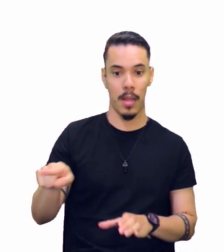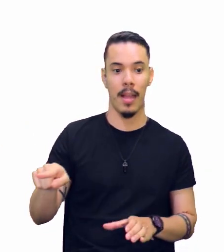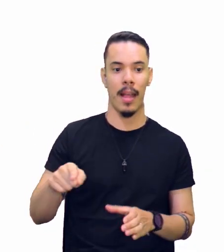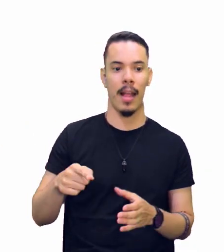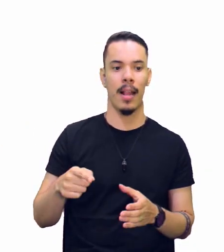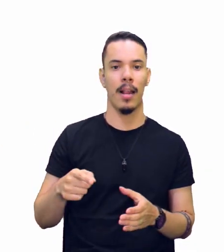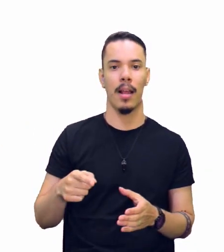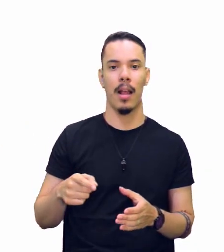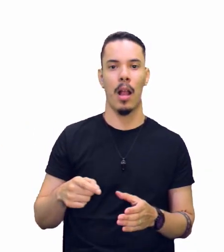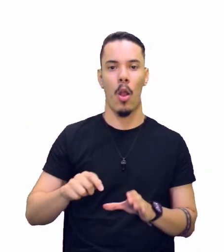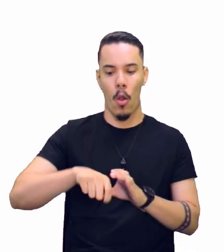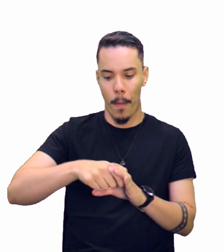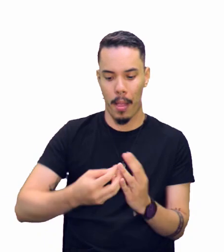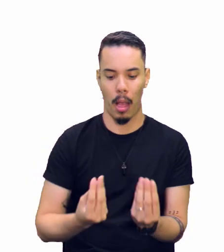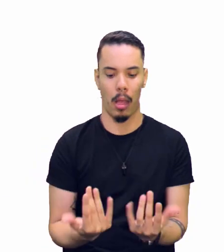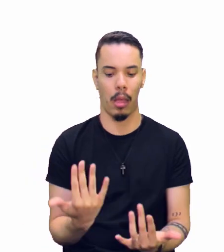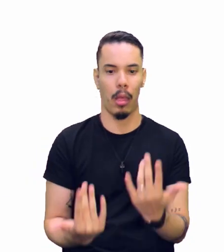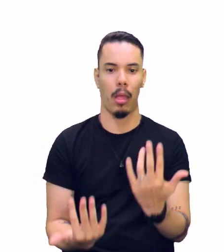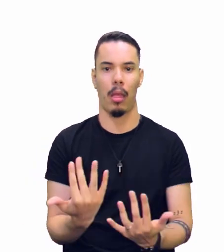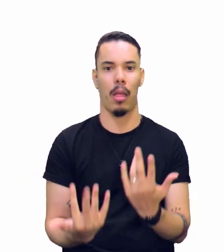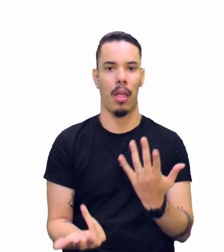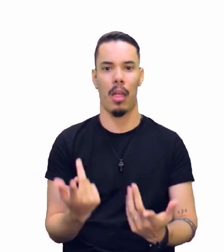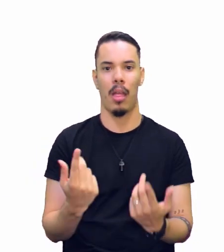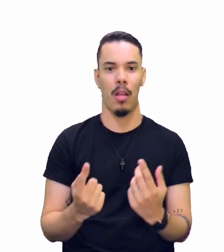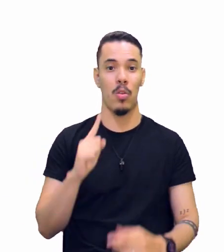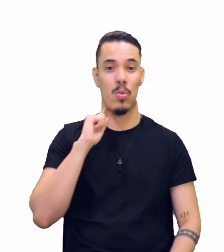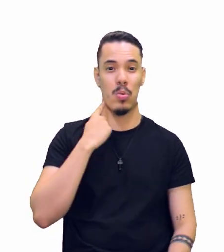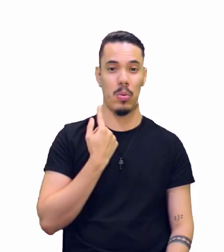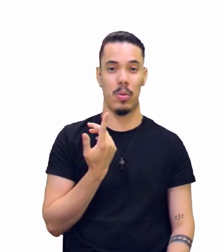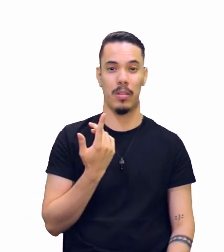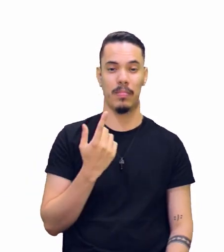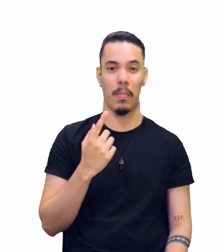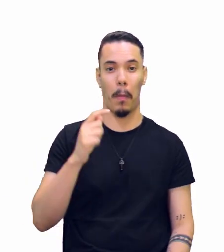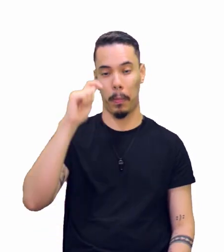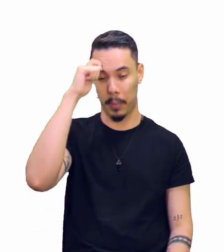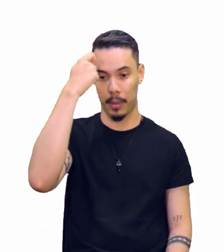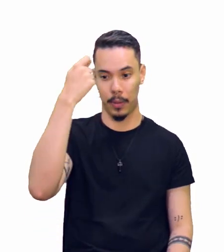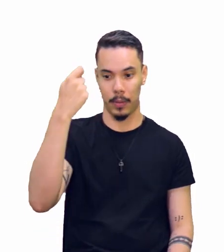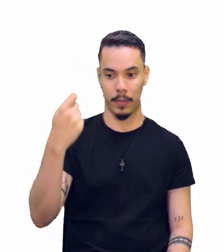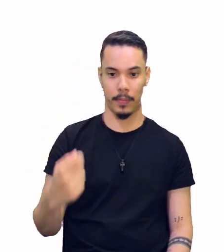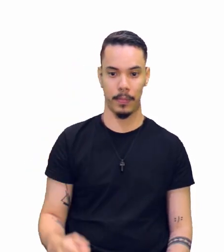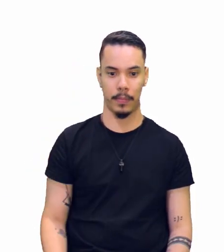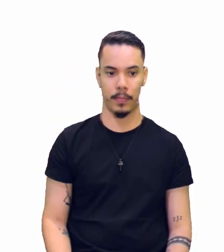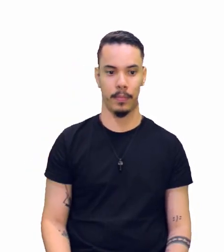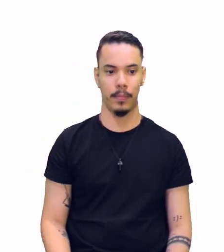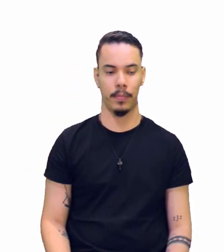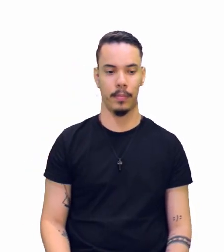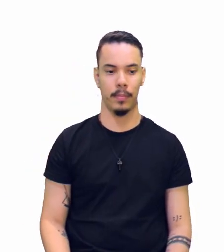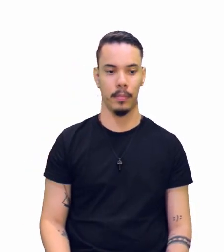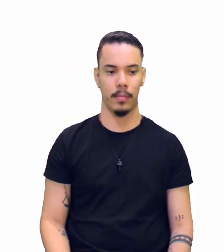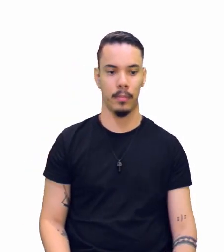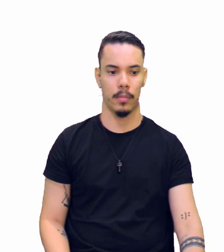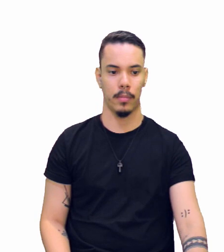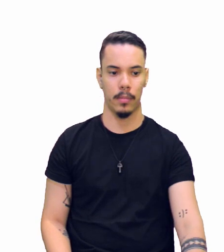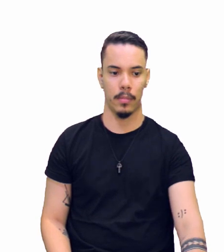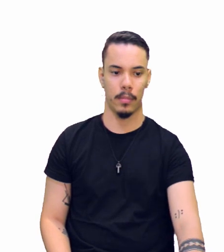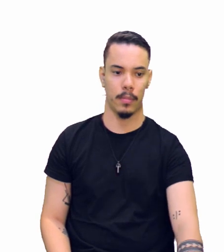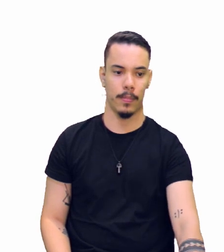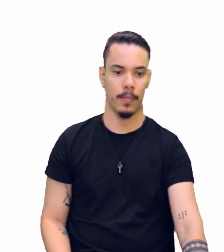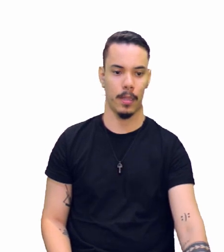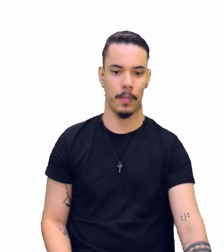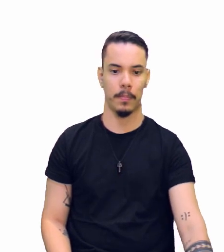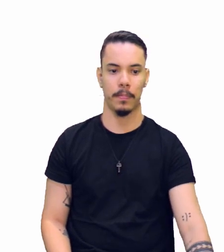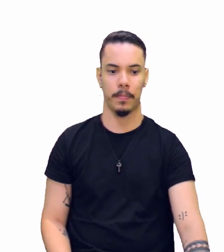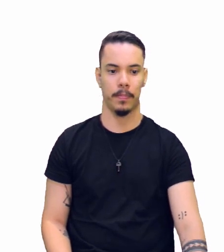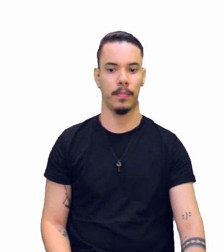queima a comida. Então, burn é o verbo que você vai colocar aqui, conjugado com a terceira pessoa singular, e faz parte da regra geral, onde eu